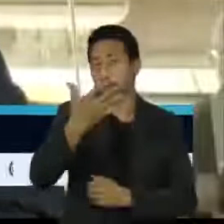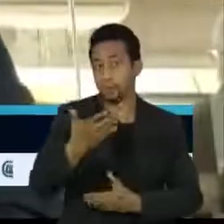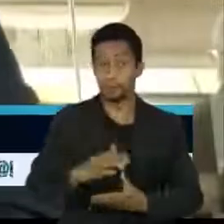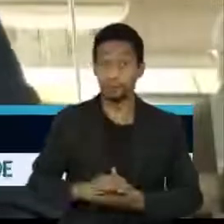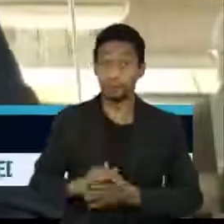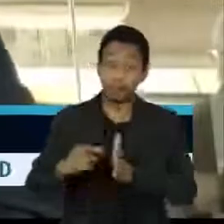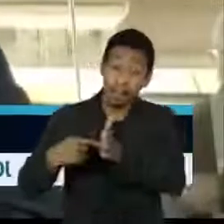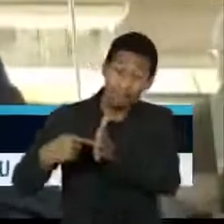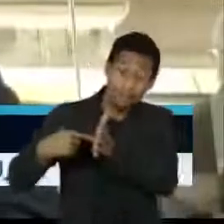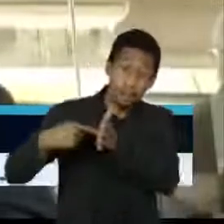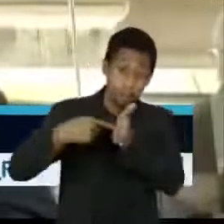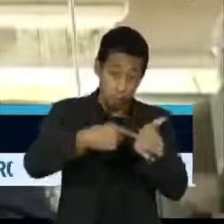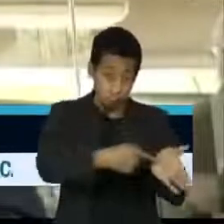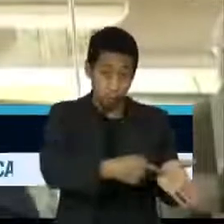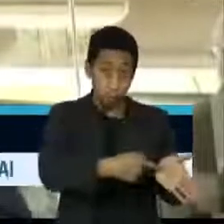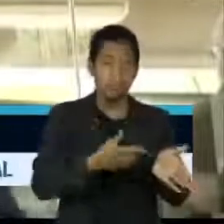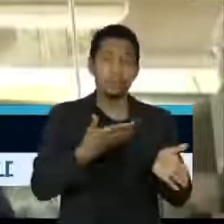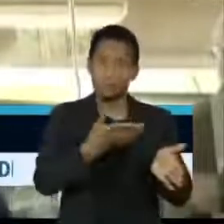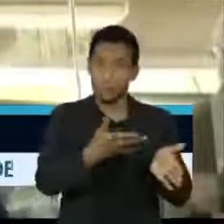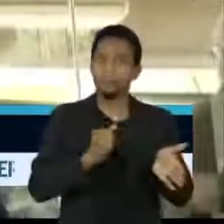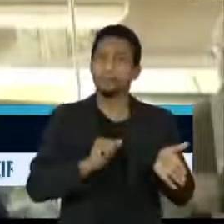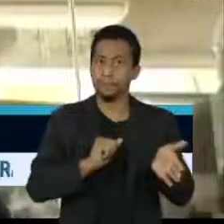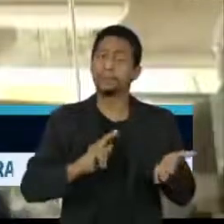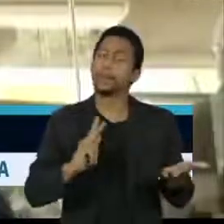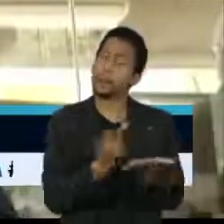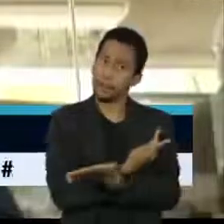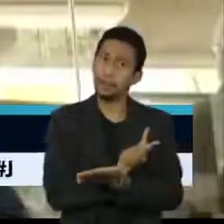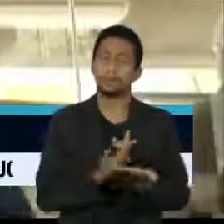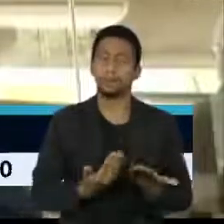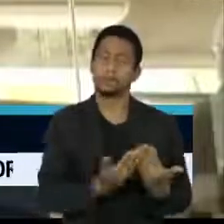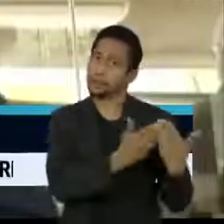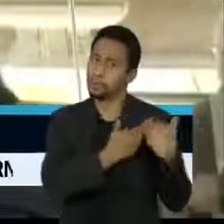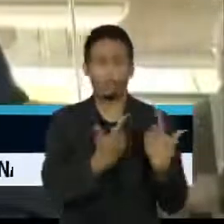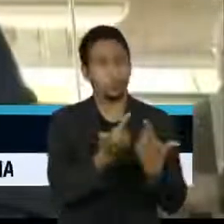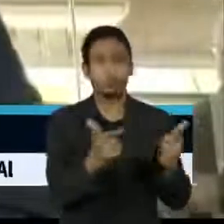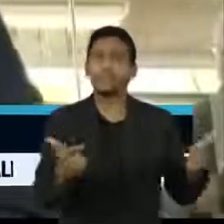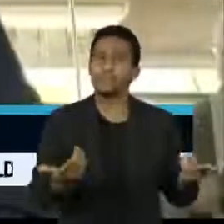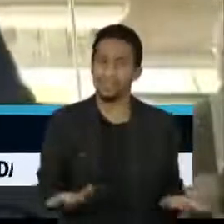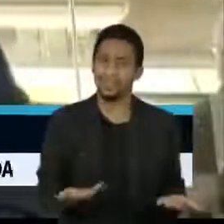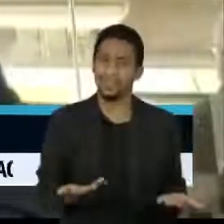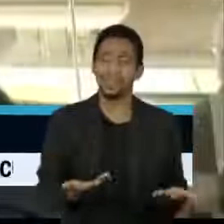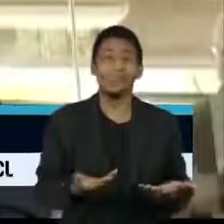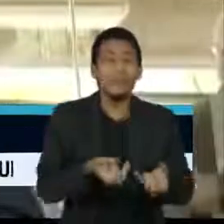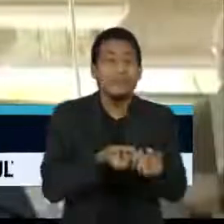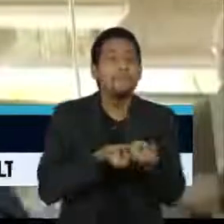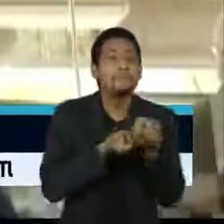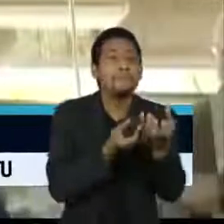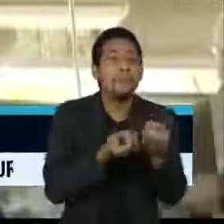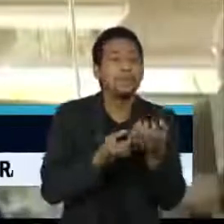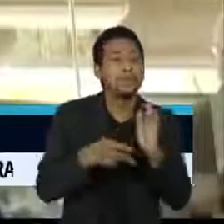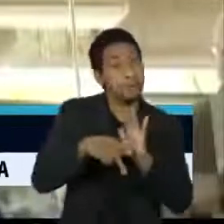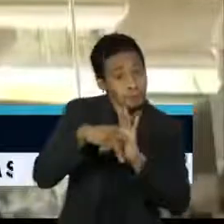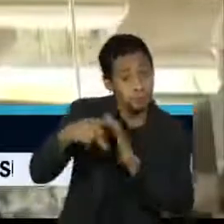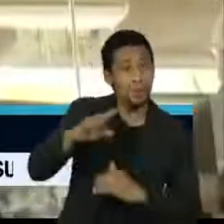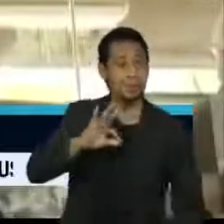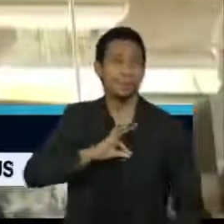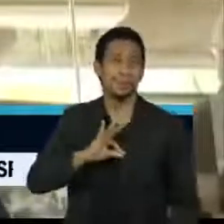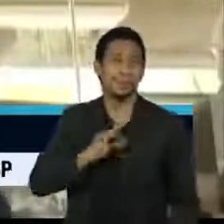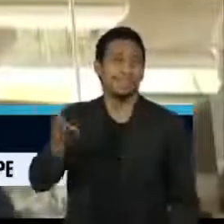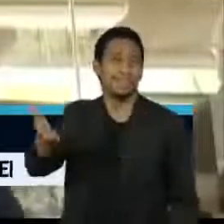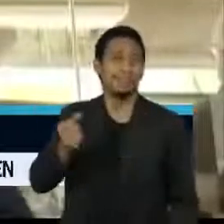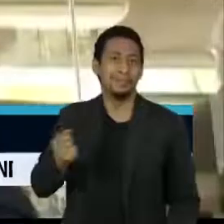no mínimo, é leviana e irresponsável, pois se baseou exclusivamente nas versões fabricadas pelos